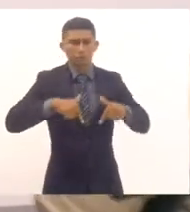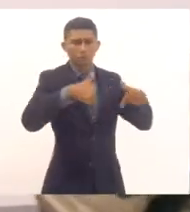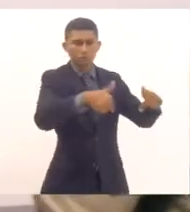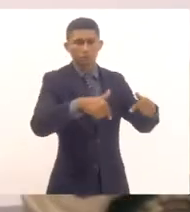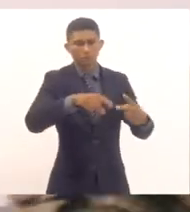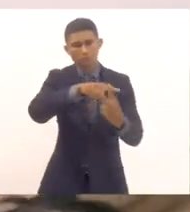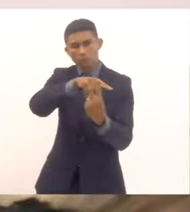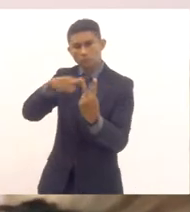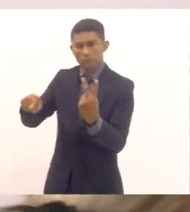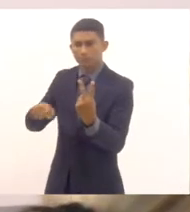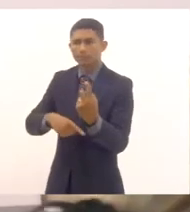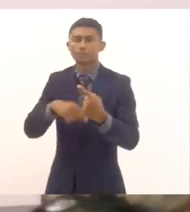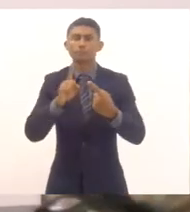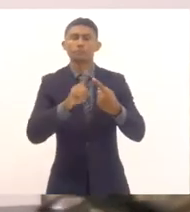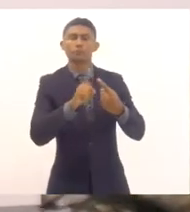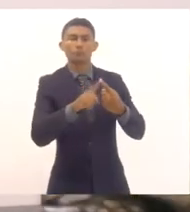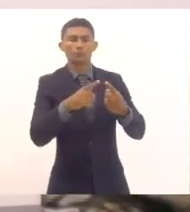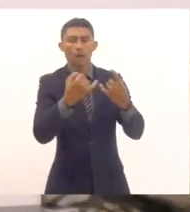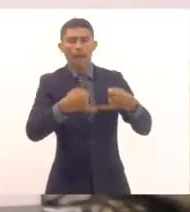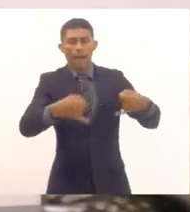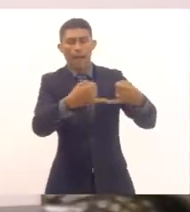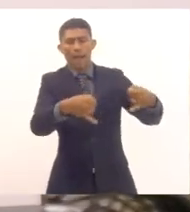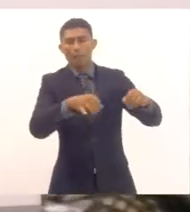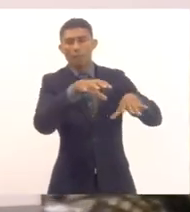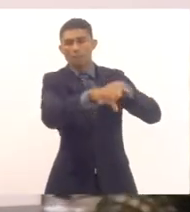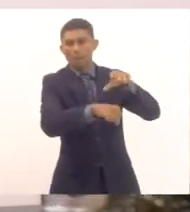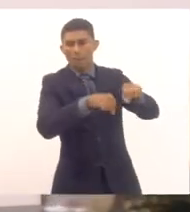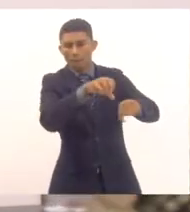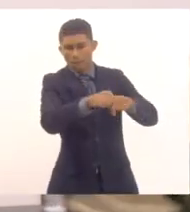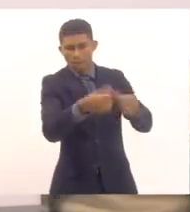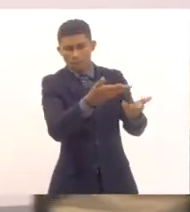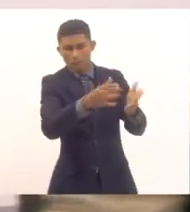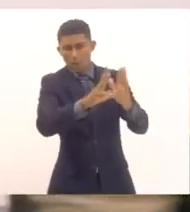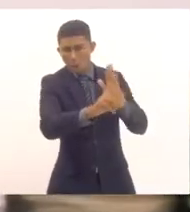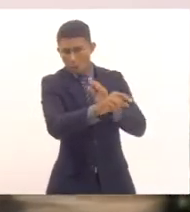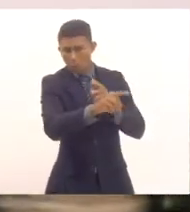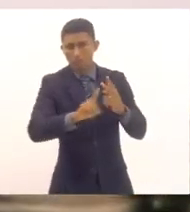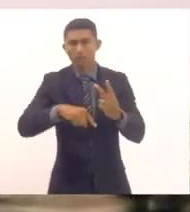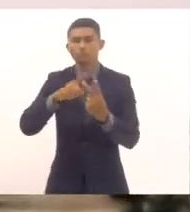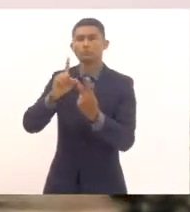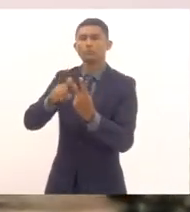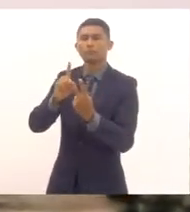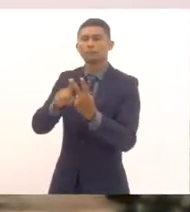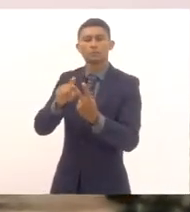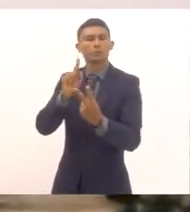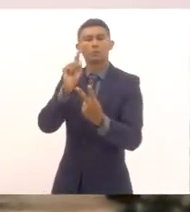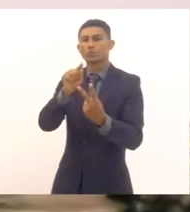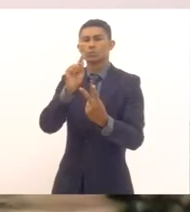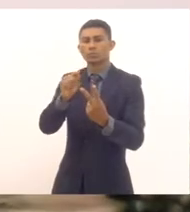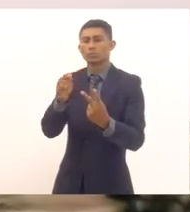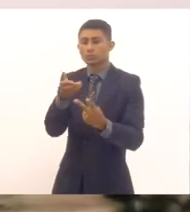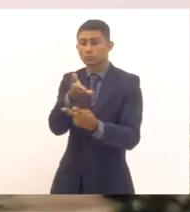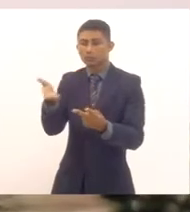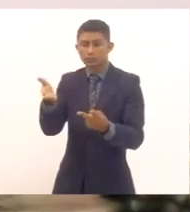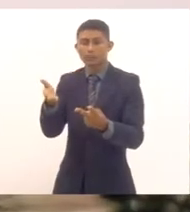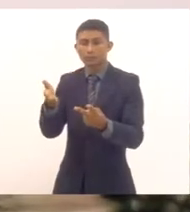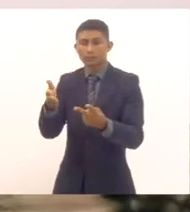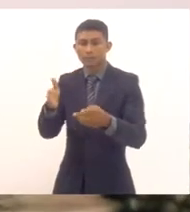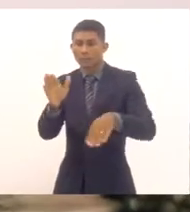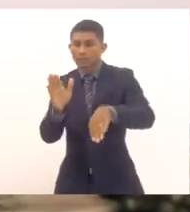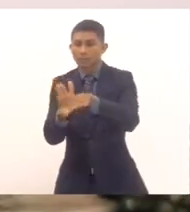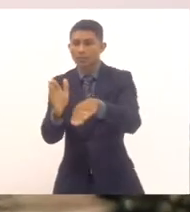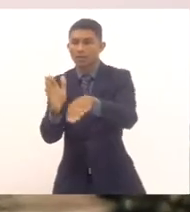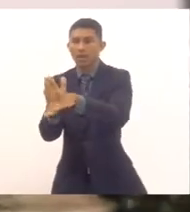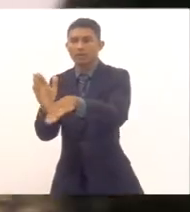primeira na questão do roubo e furto de cabo EA segunda na questão da ocupação das estações